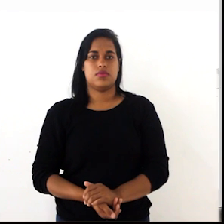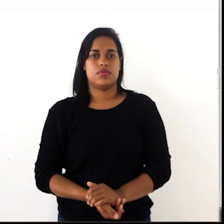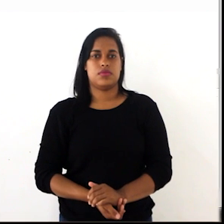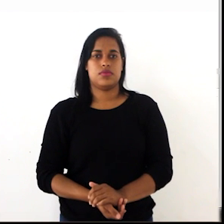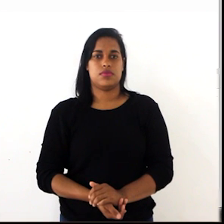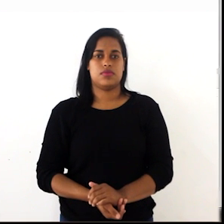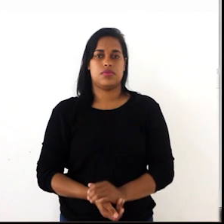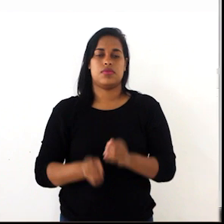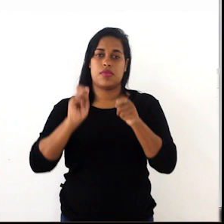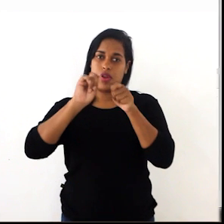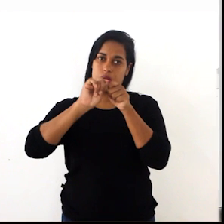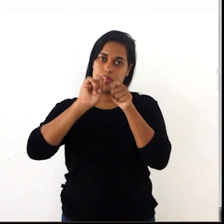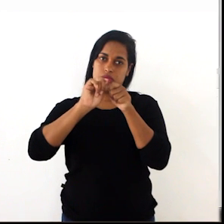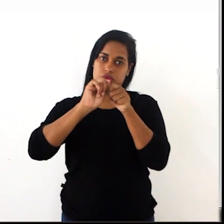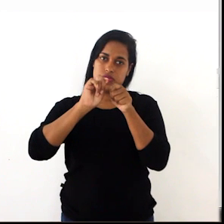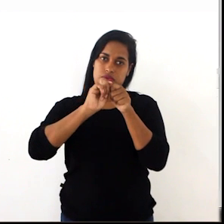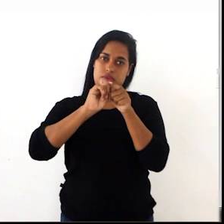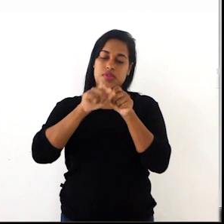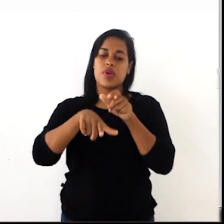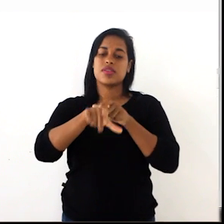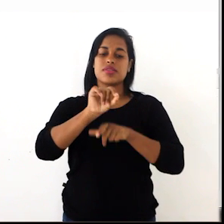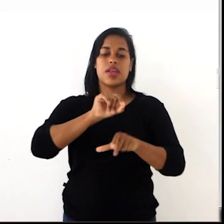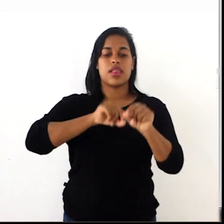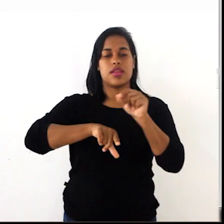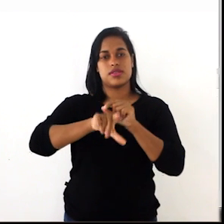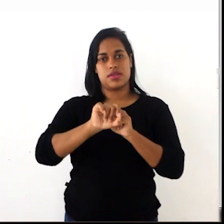E vamos fazer o nosso select.